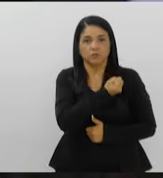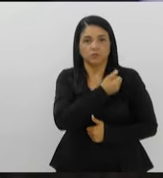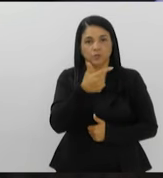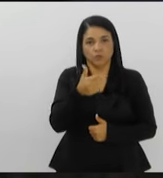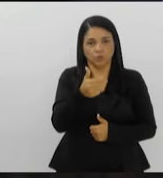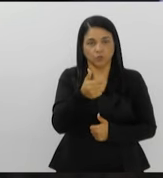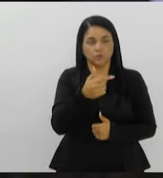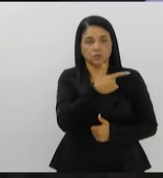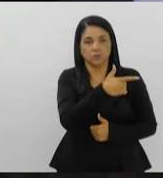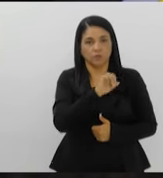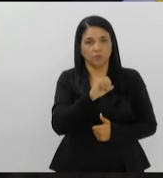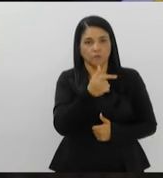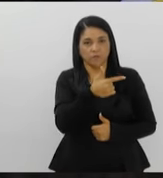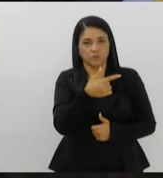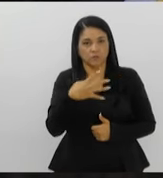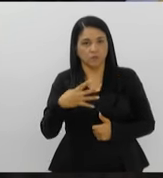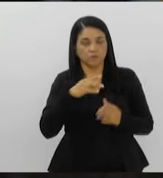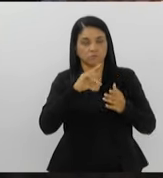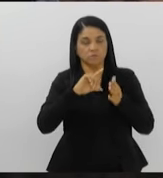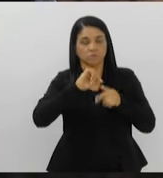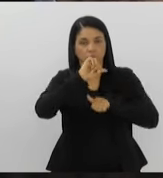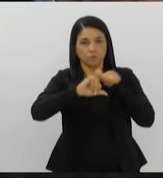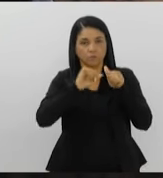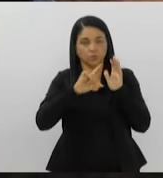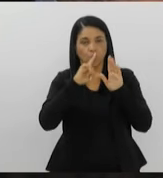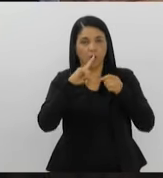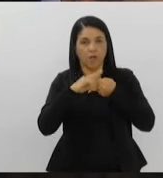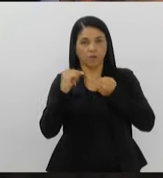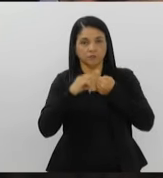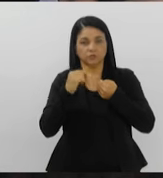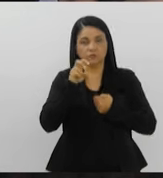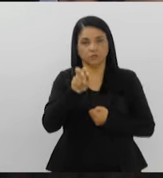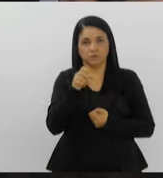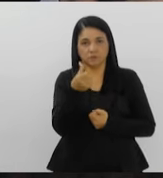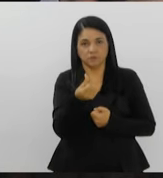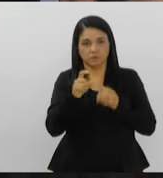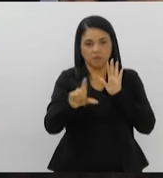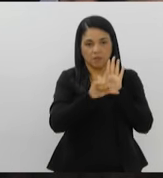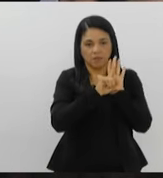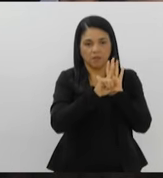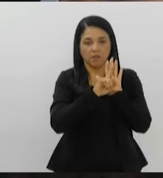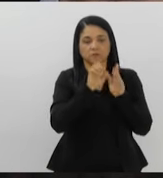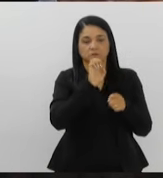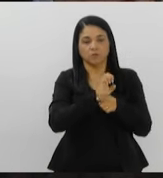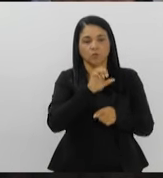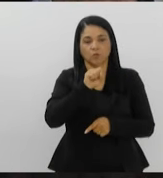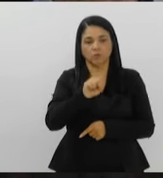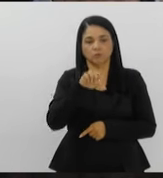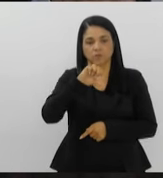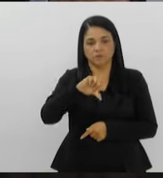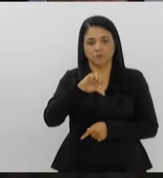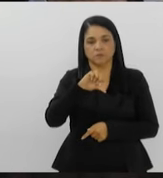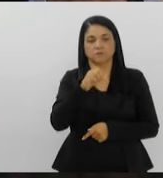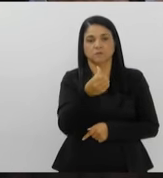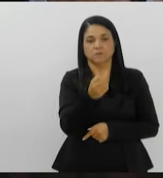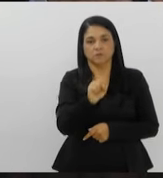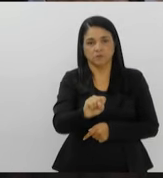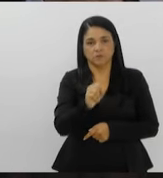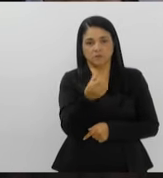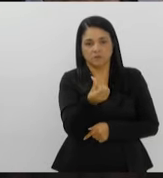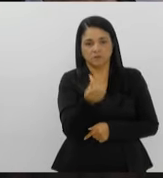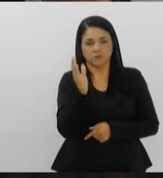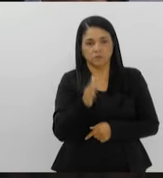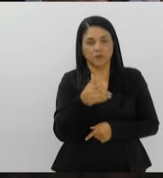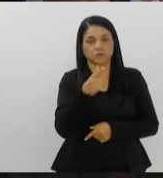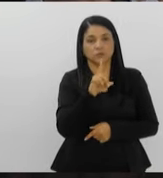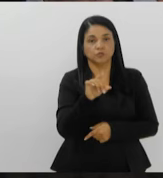de 2024, que altera o artigo 56 da lei estadual número 8.986, de 25